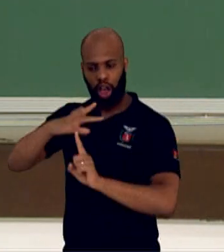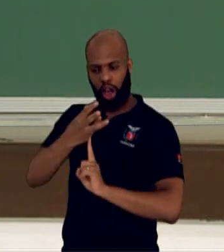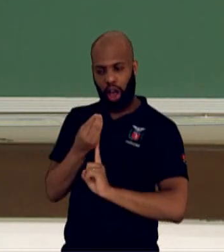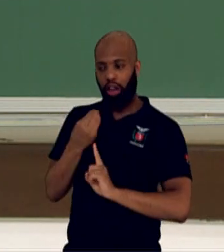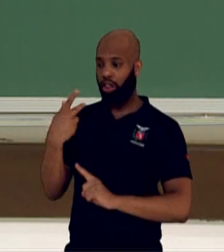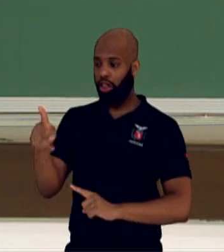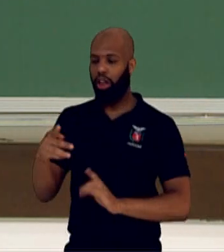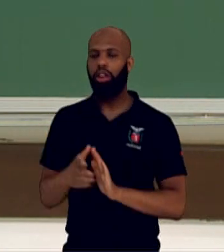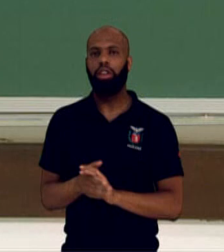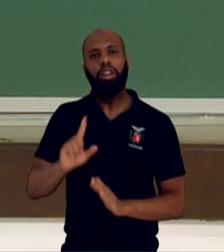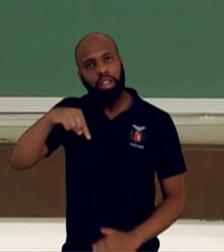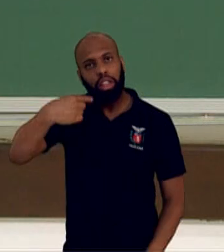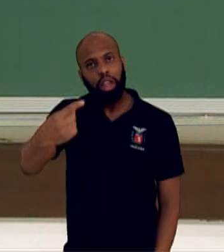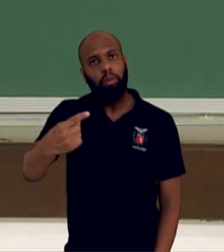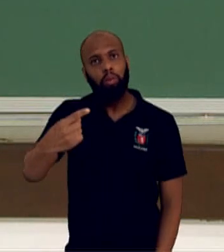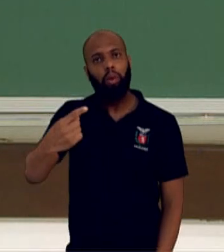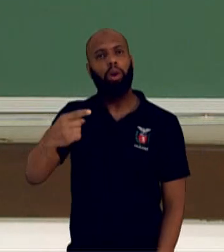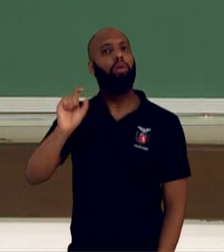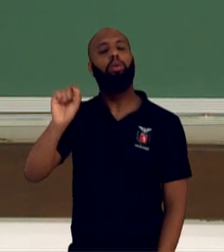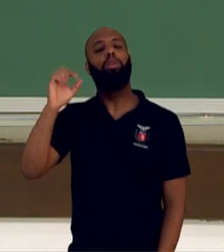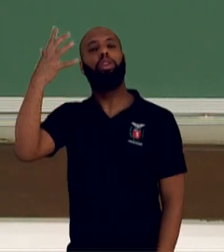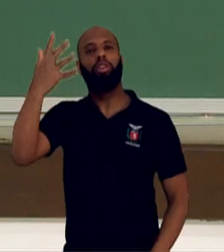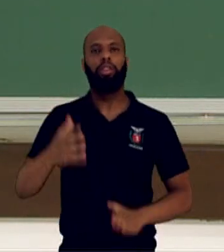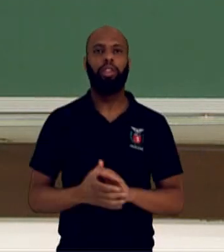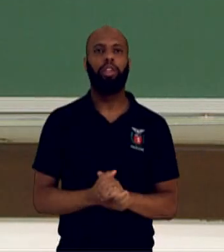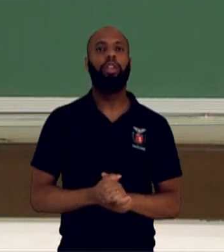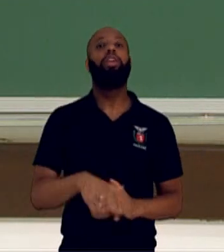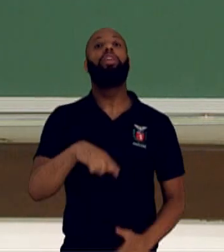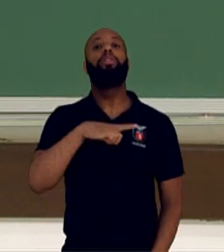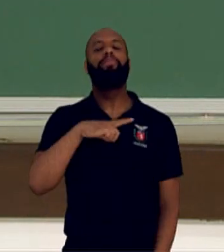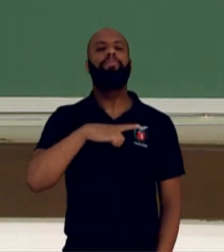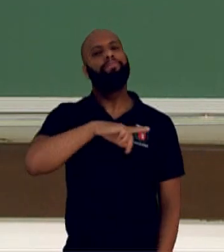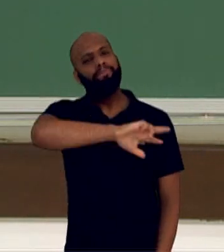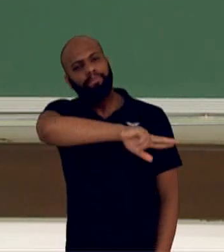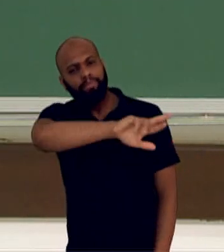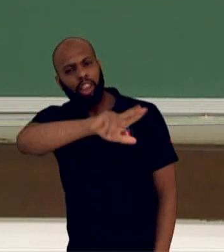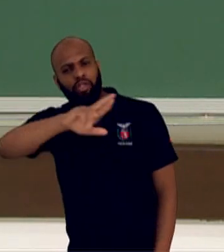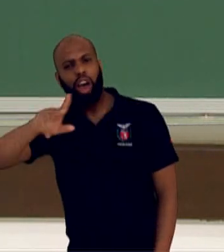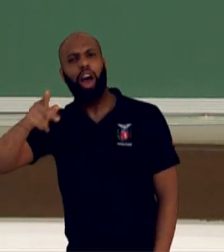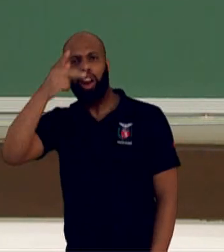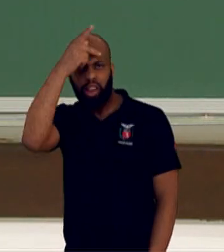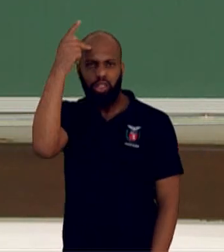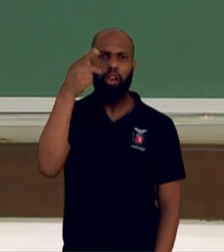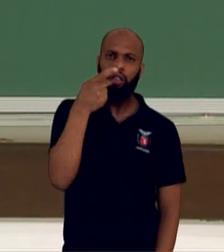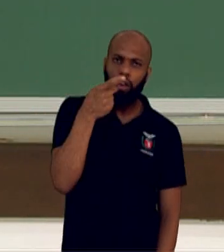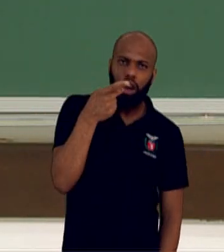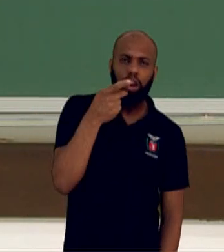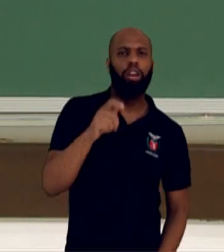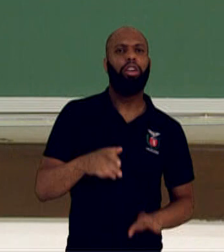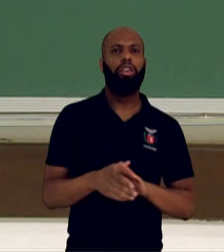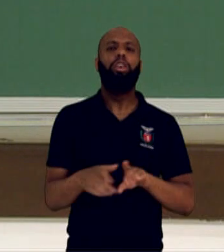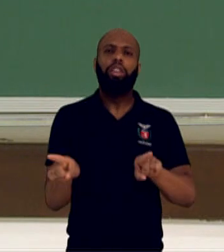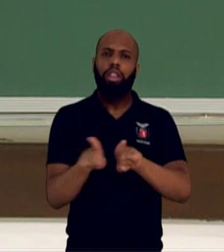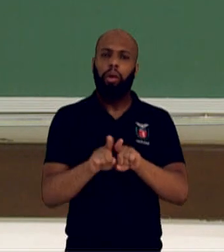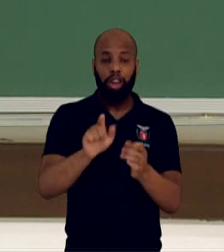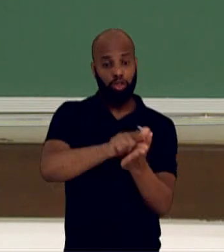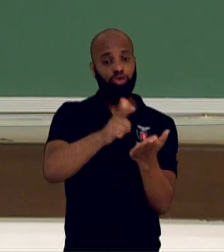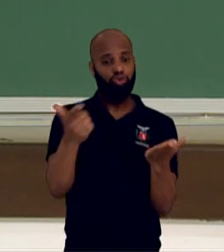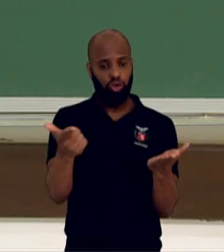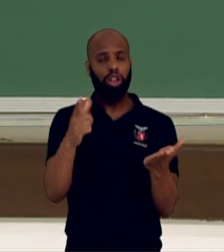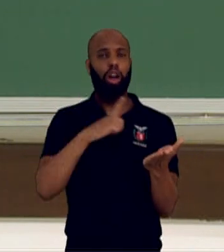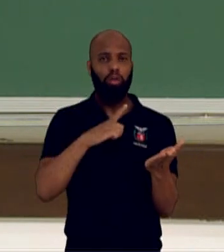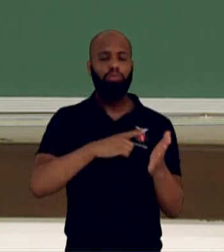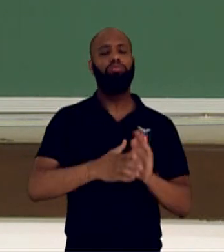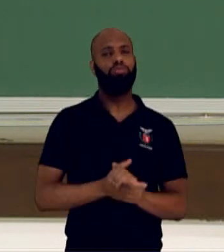desse dia da exposição, o que aconteceu? Nós tivemos vários comentários, inclusive nos jornais,